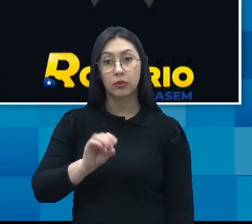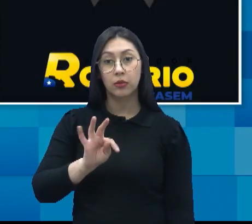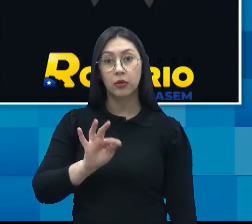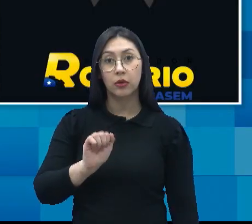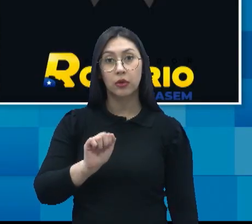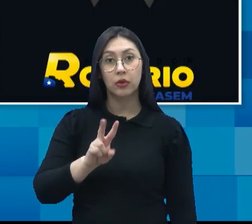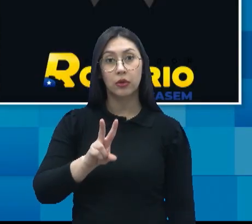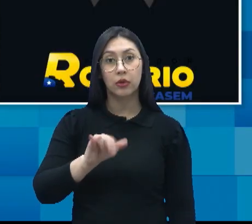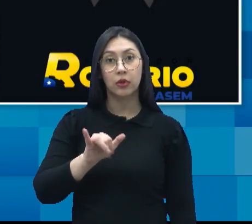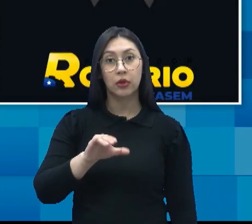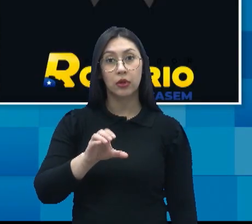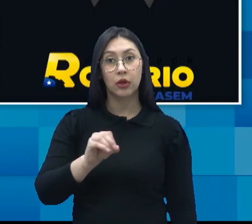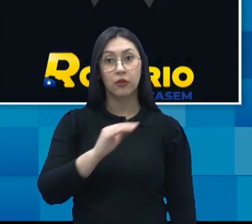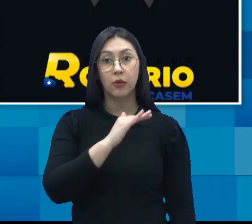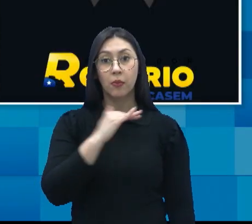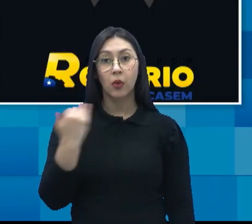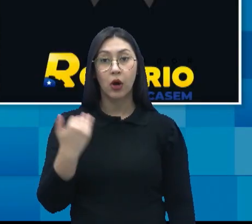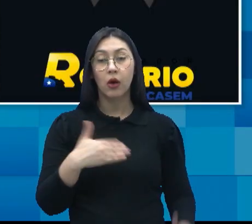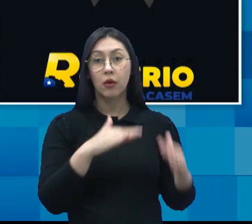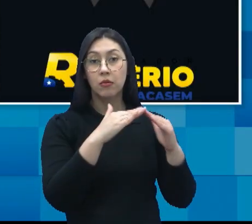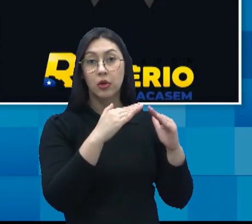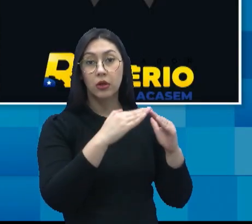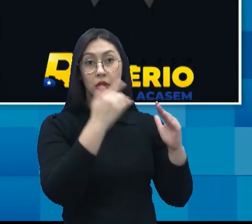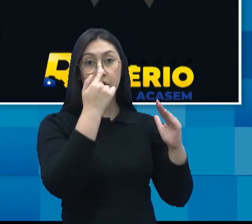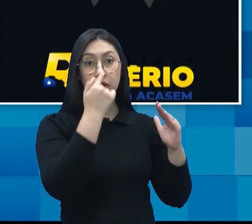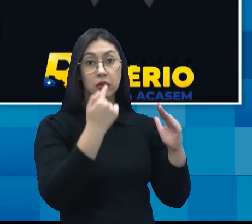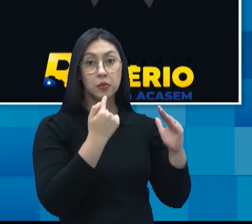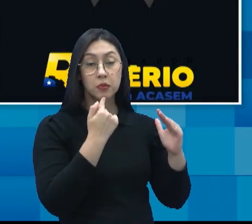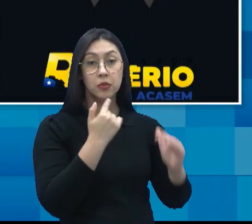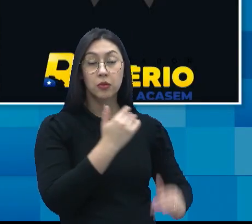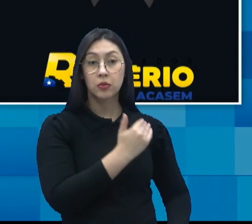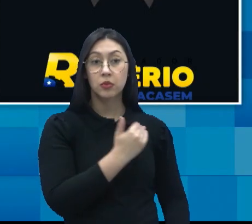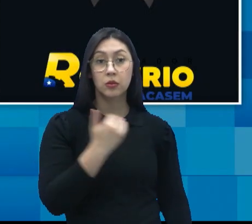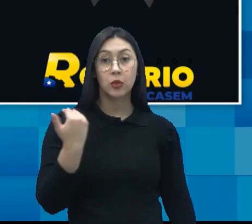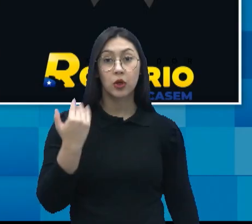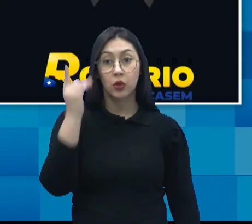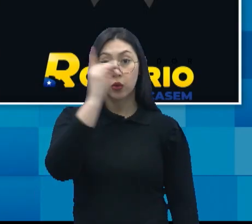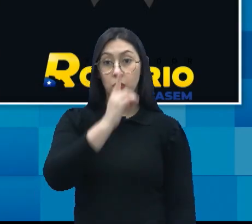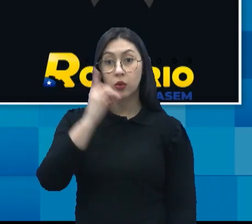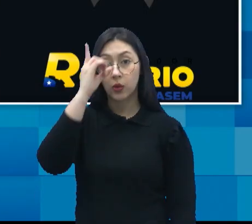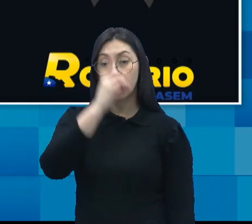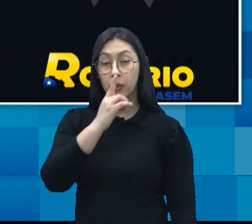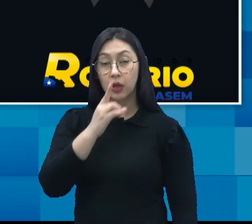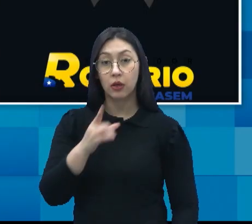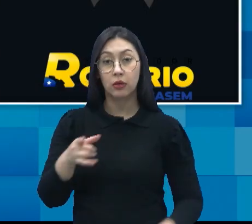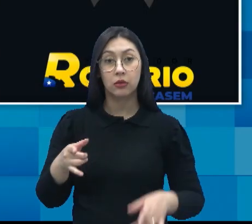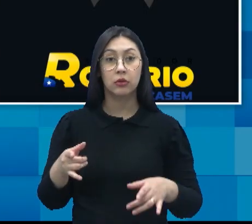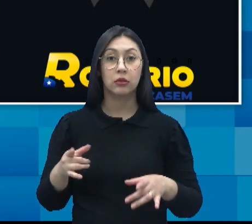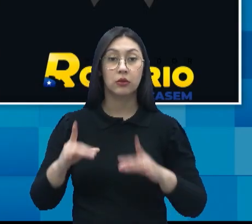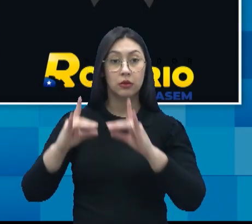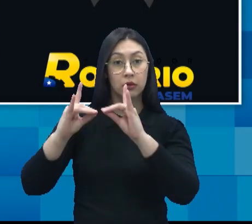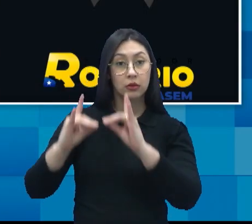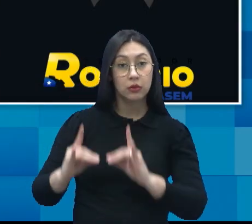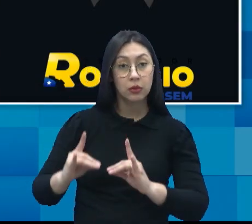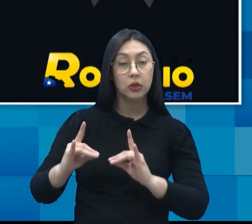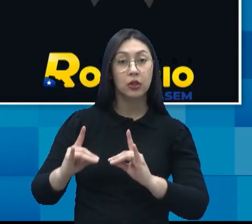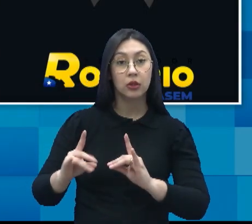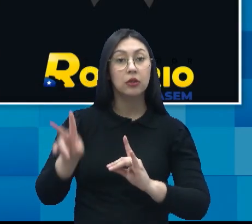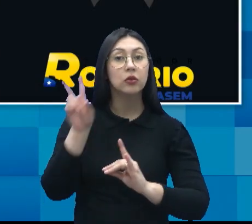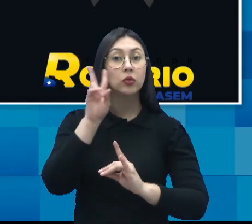Melo, morador ali do distrito de Eugênio de Melo. Ele faleceu domingo, foi sepultado segunda-feira.